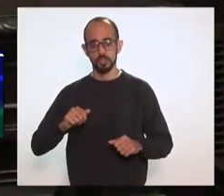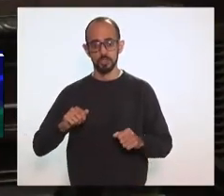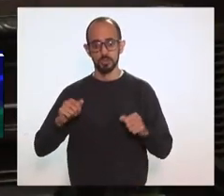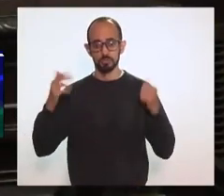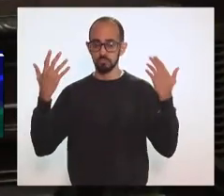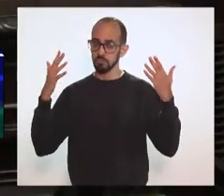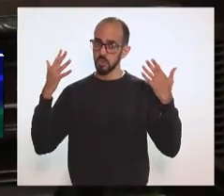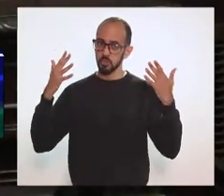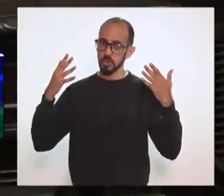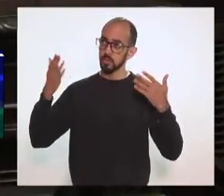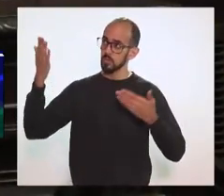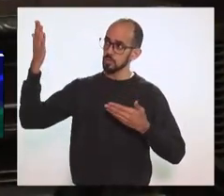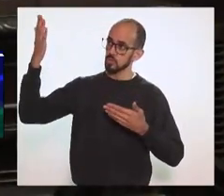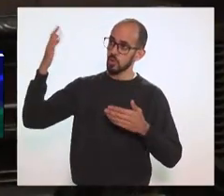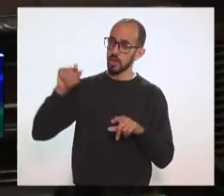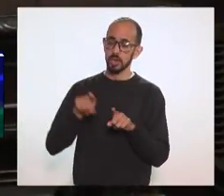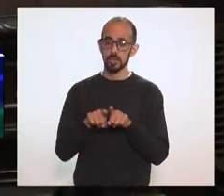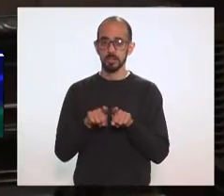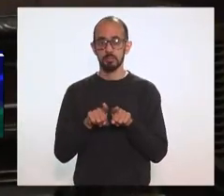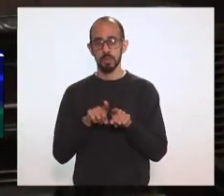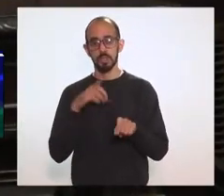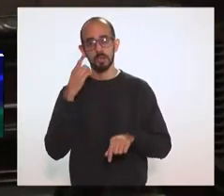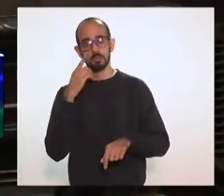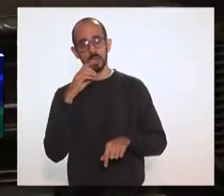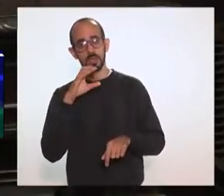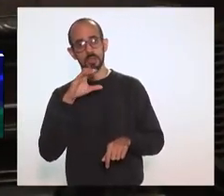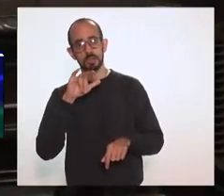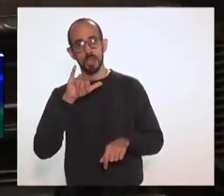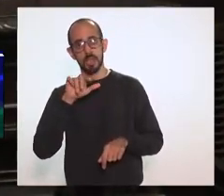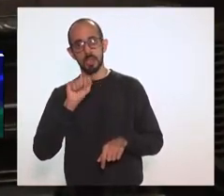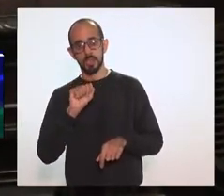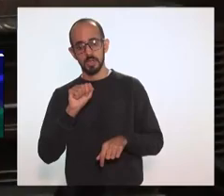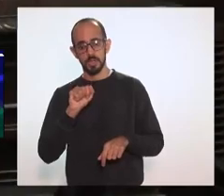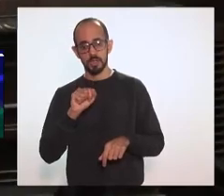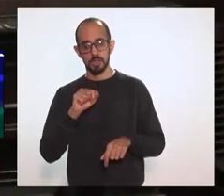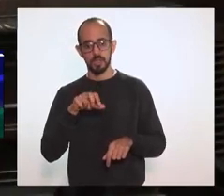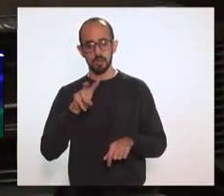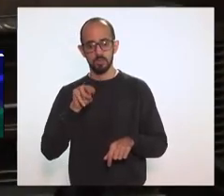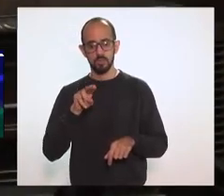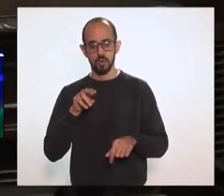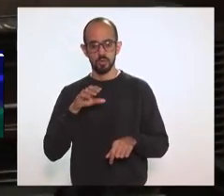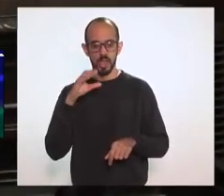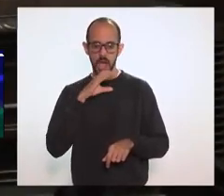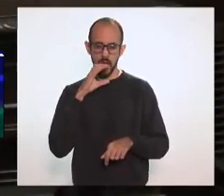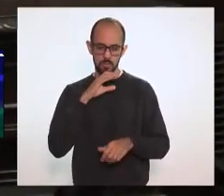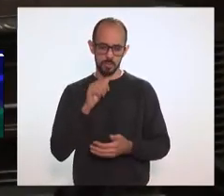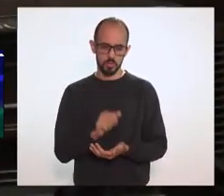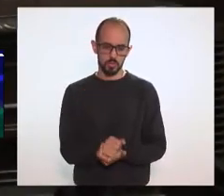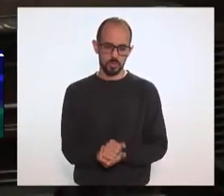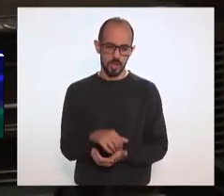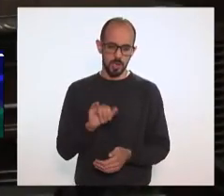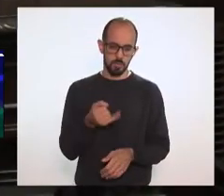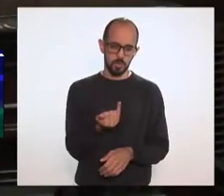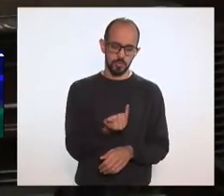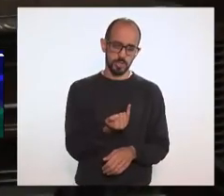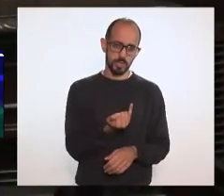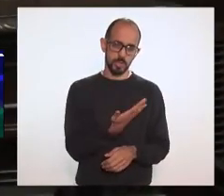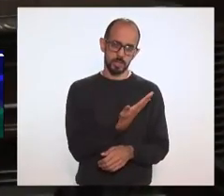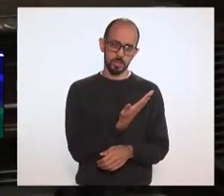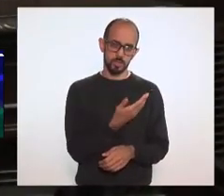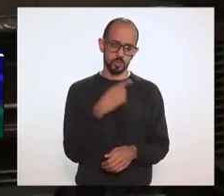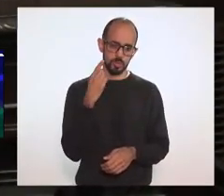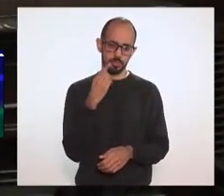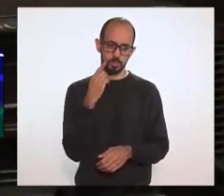cumprimento todos os deputados, deputada Célia Jordão. Prometo ser breve, senhora presidente. Aproveitando o gancho do deputado que me